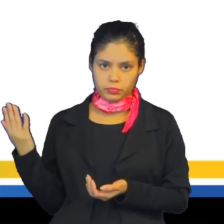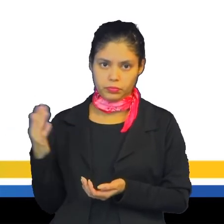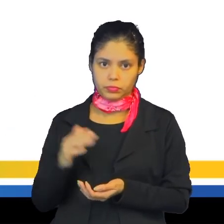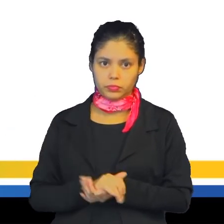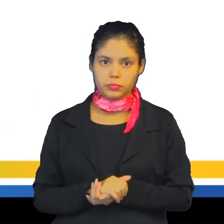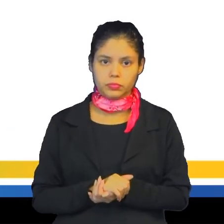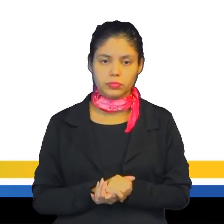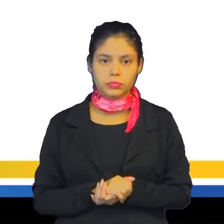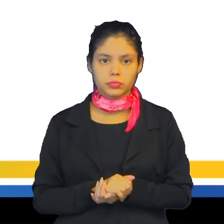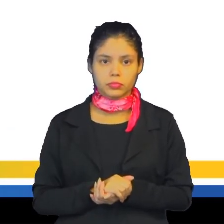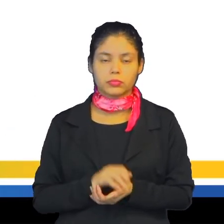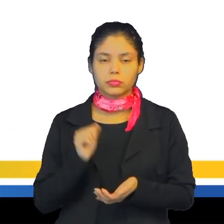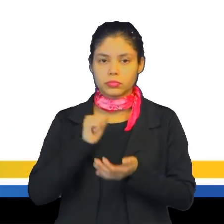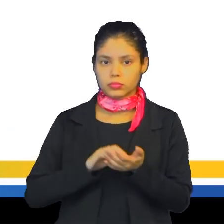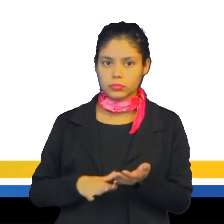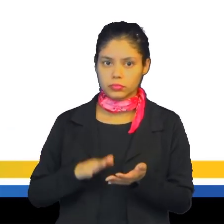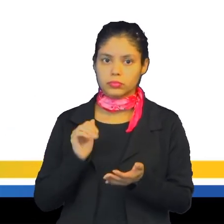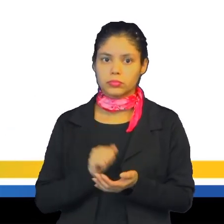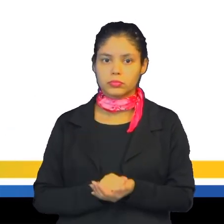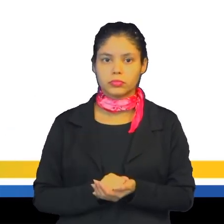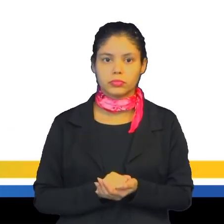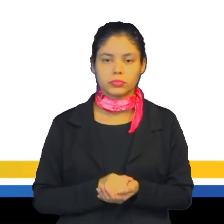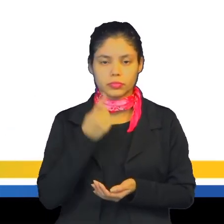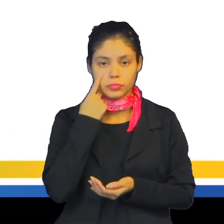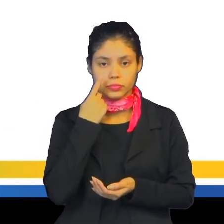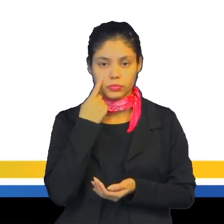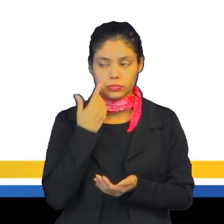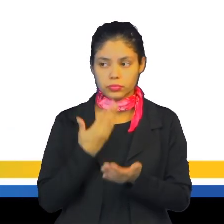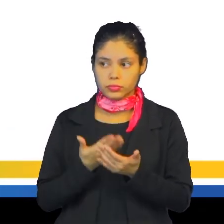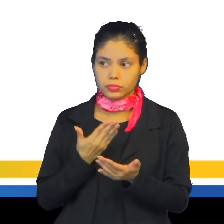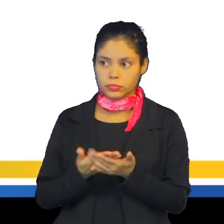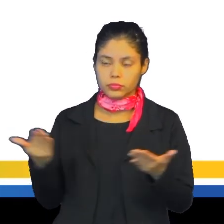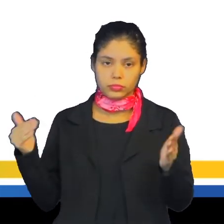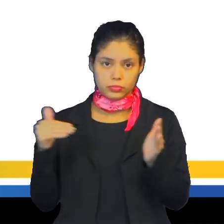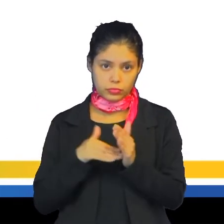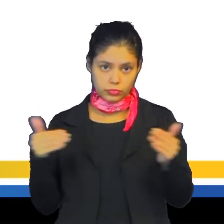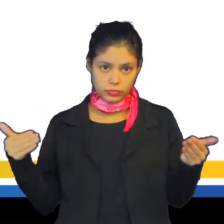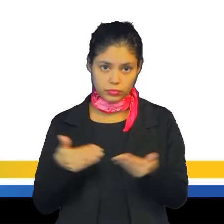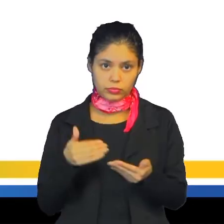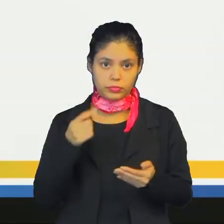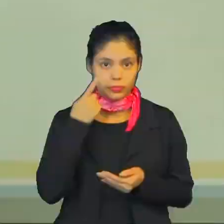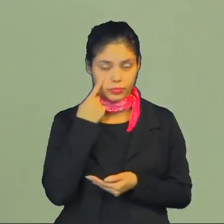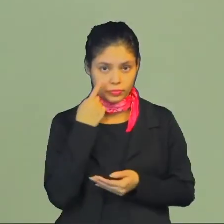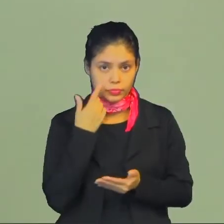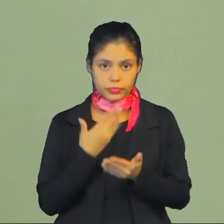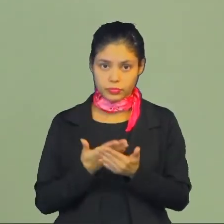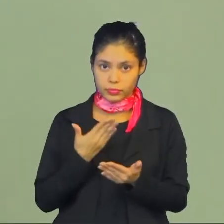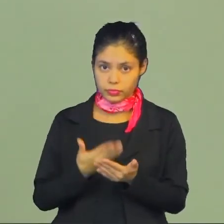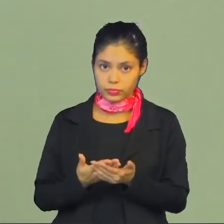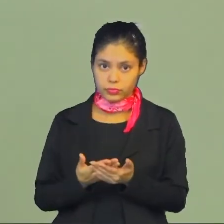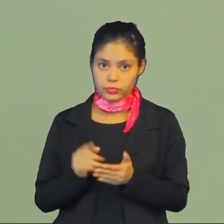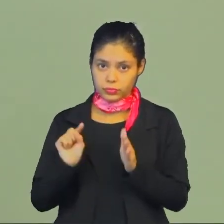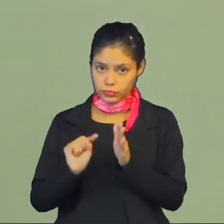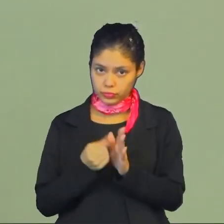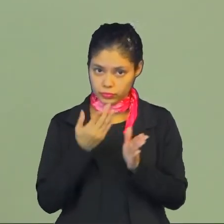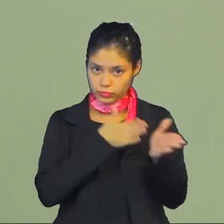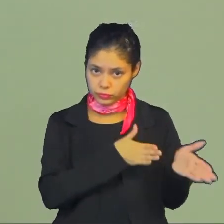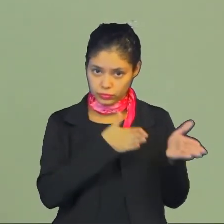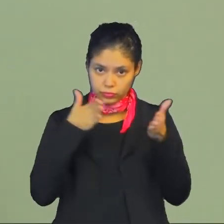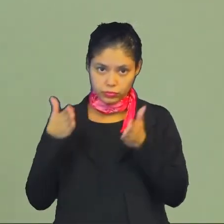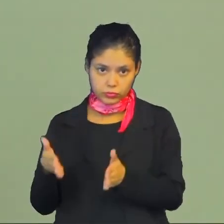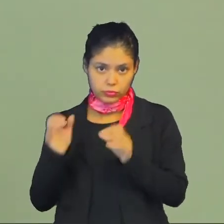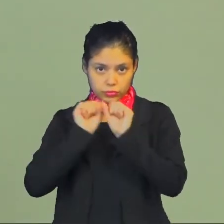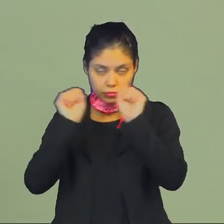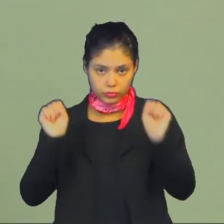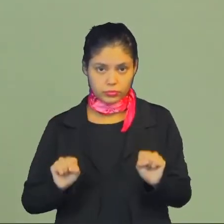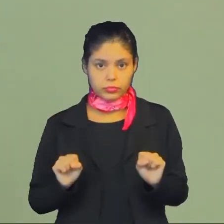carbônico. Vamos agora para o exercício. Vamos ver o que nós estudamos até agora, porque essa aula ela é só a primeira parte do